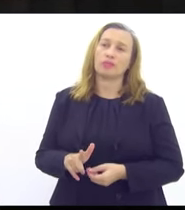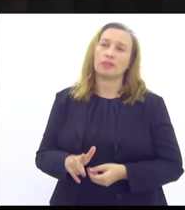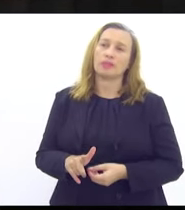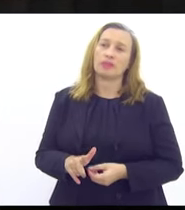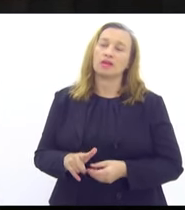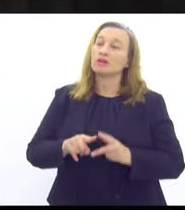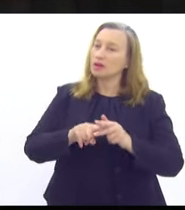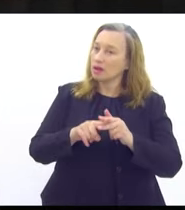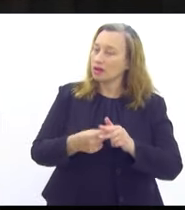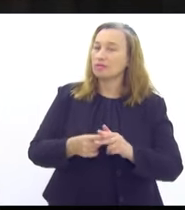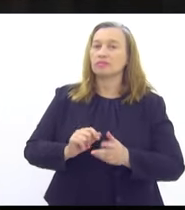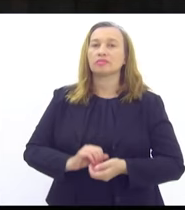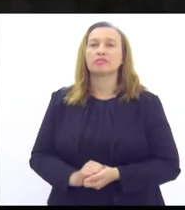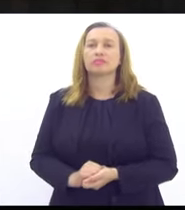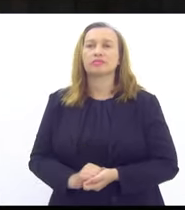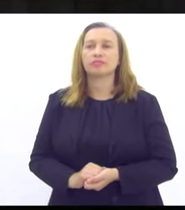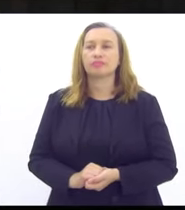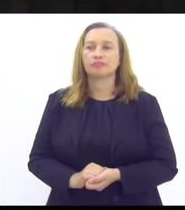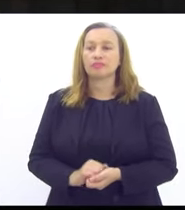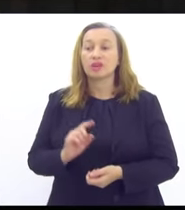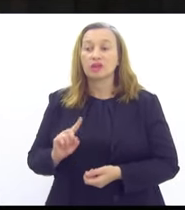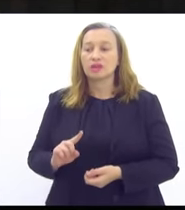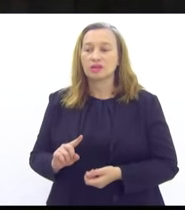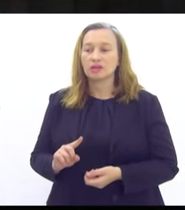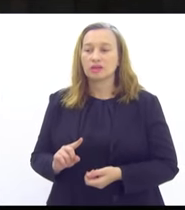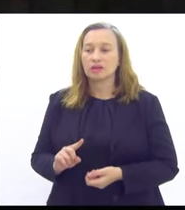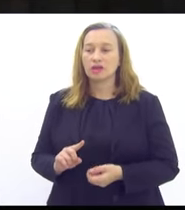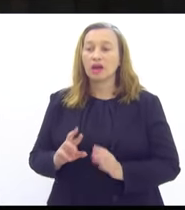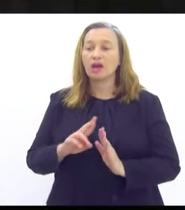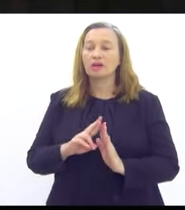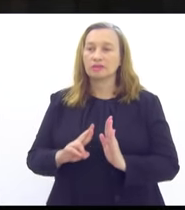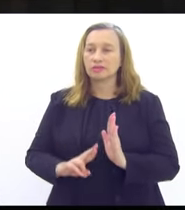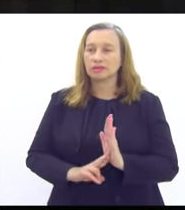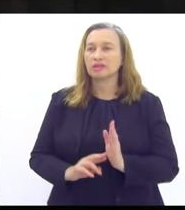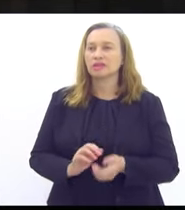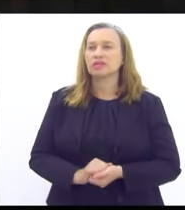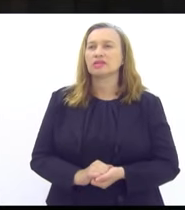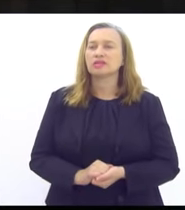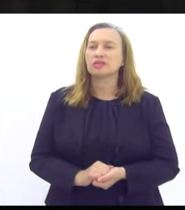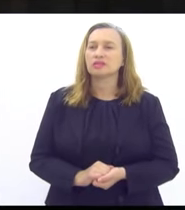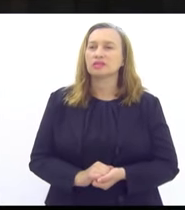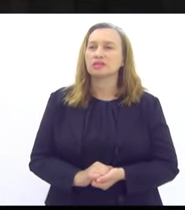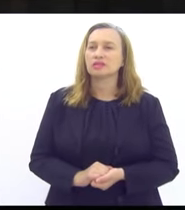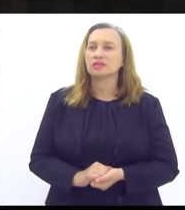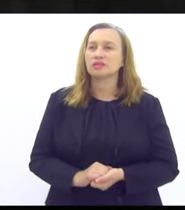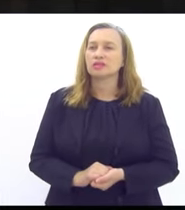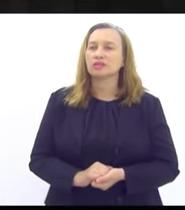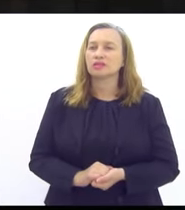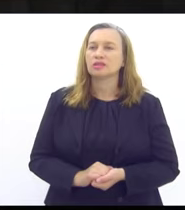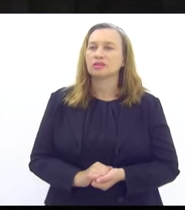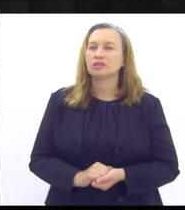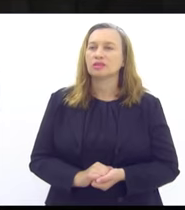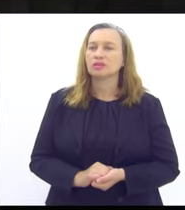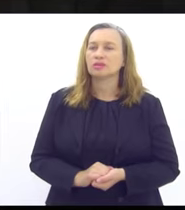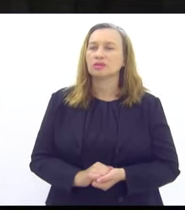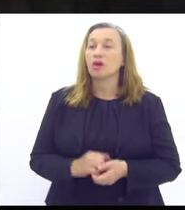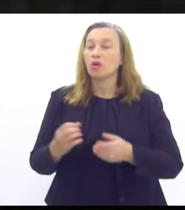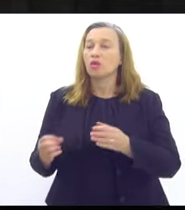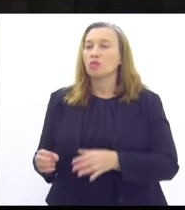na regulamentação. Determinado segmento de produtores fora do